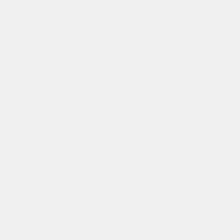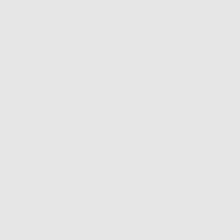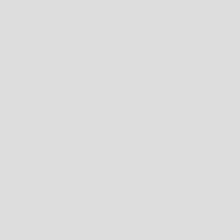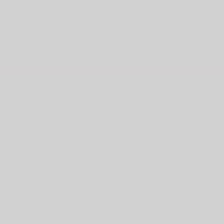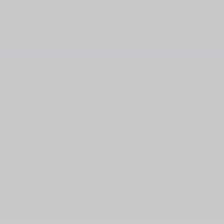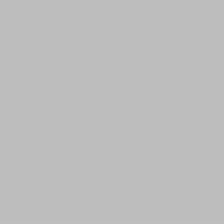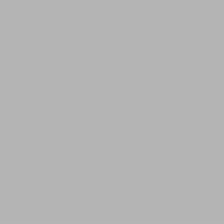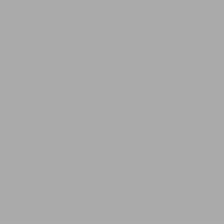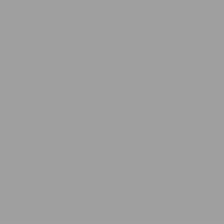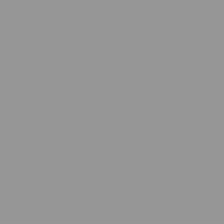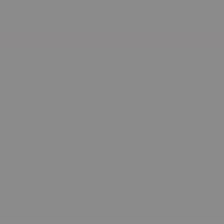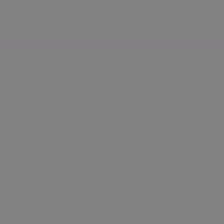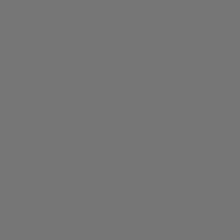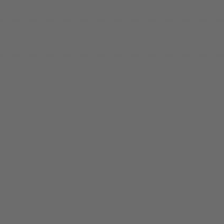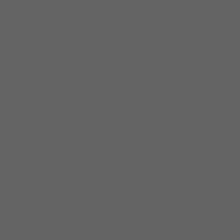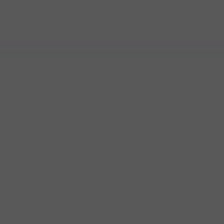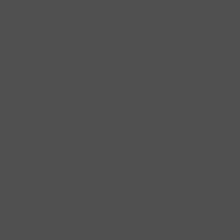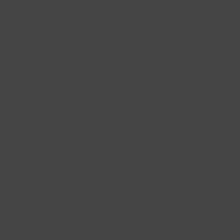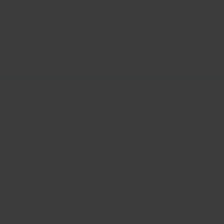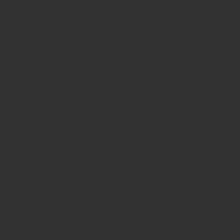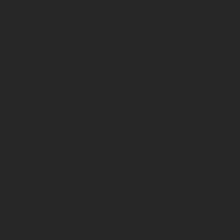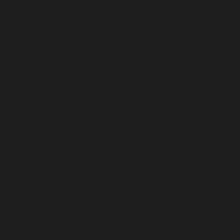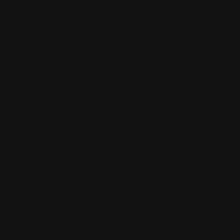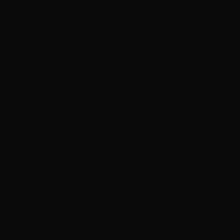E aí G1